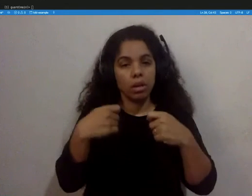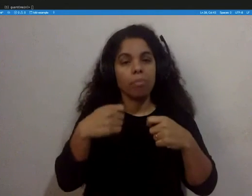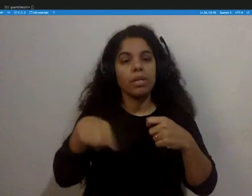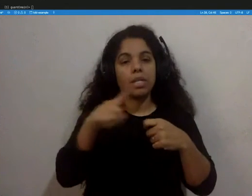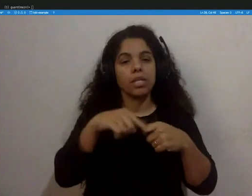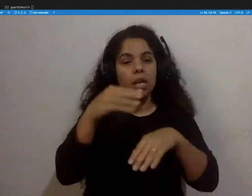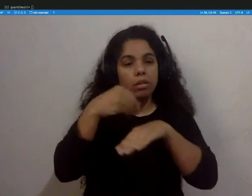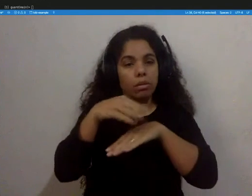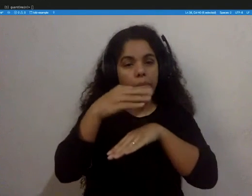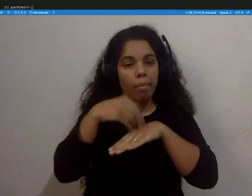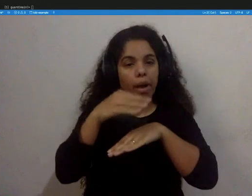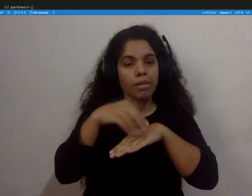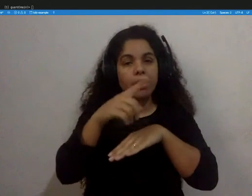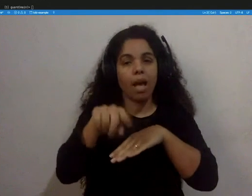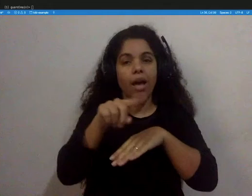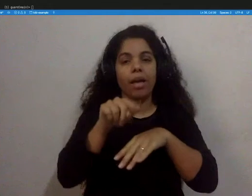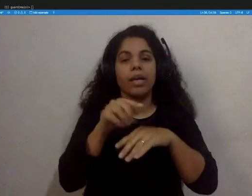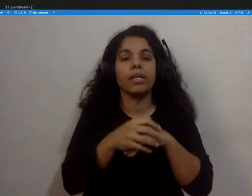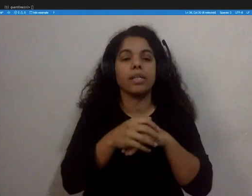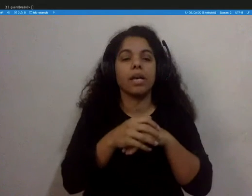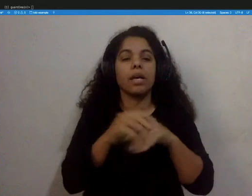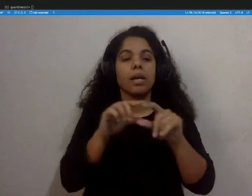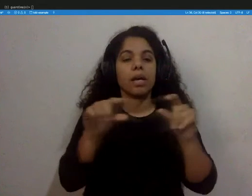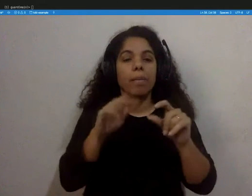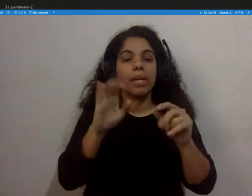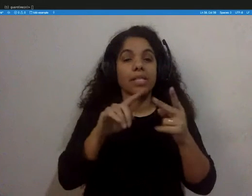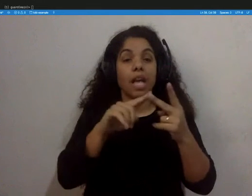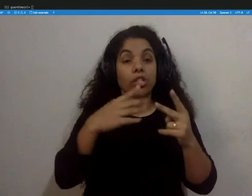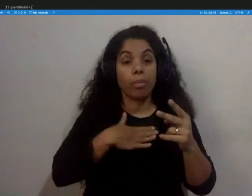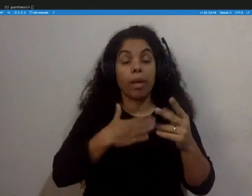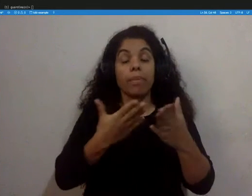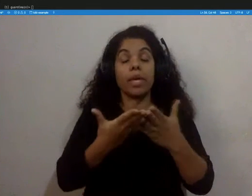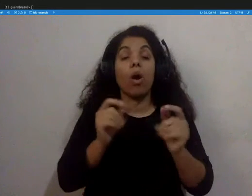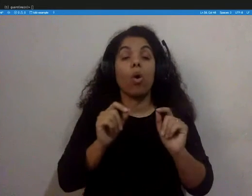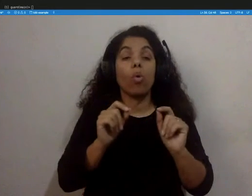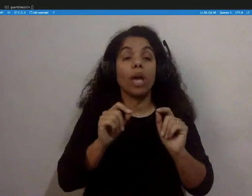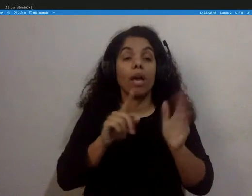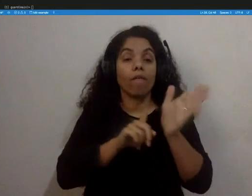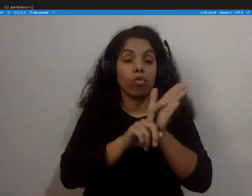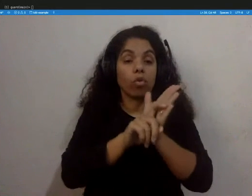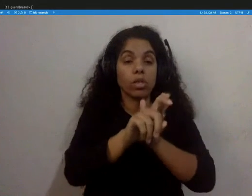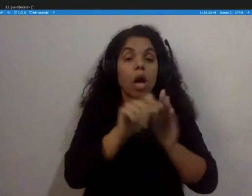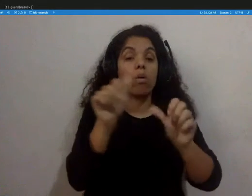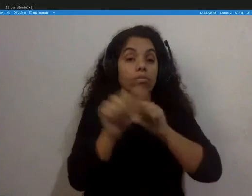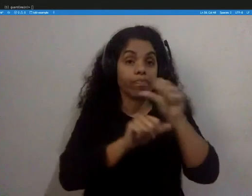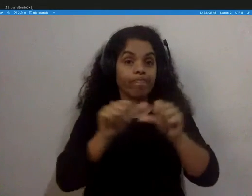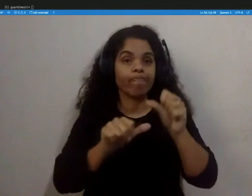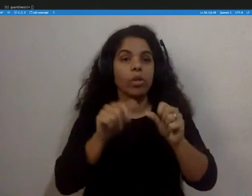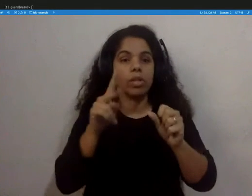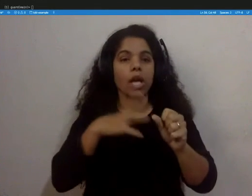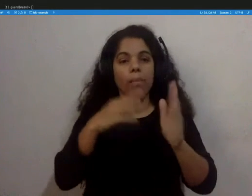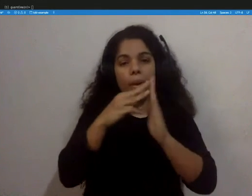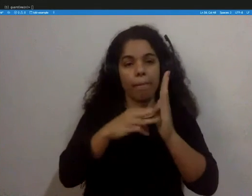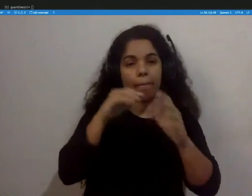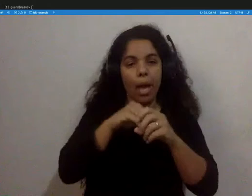passar essa mensagem para minha função. Então, eu mudei a assinatura do meu método, aqui